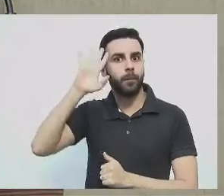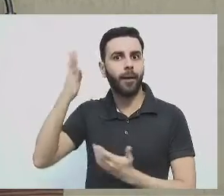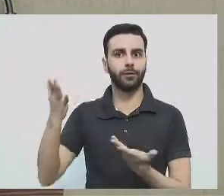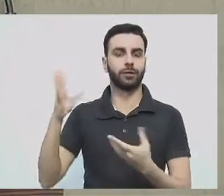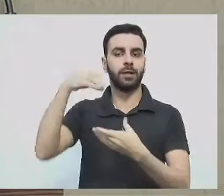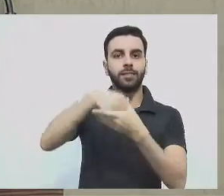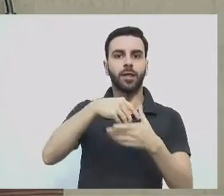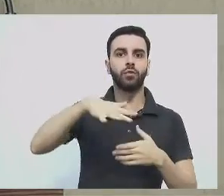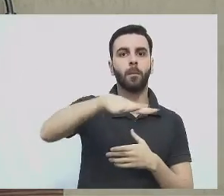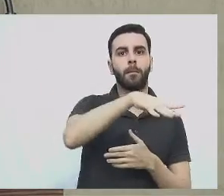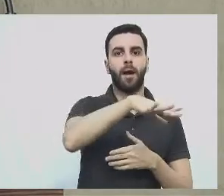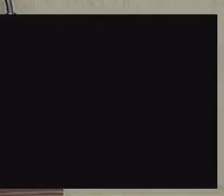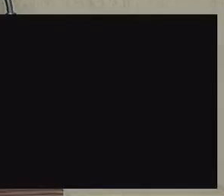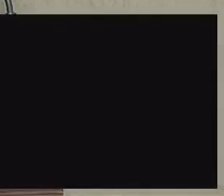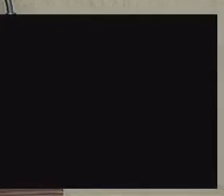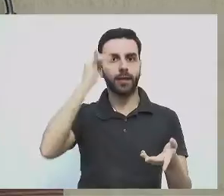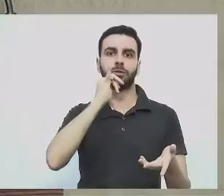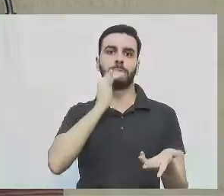de um bairro daquele,